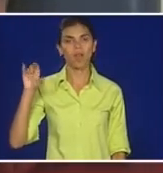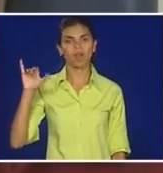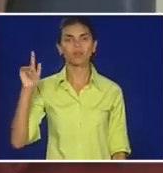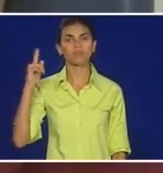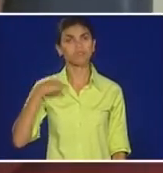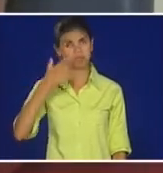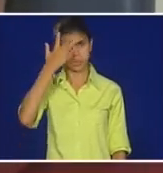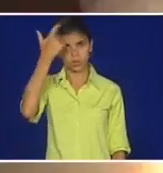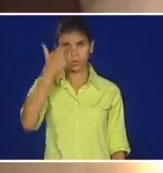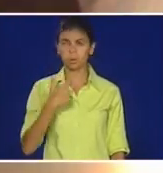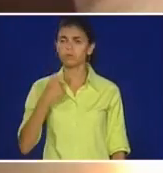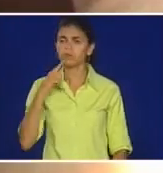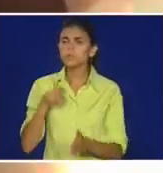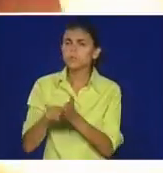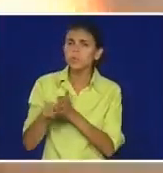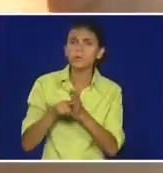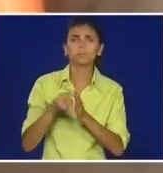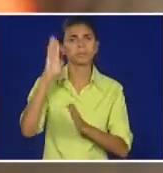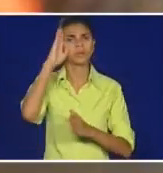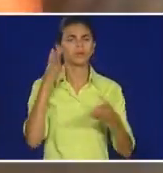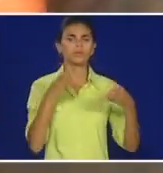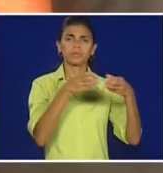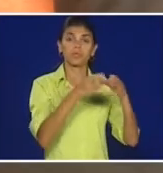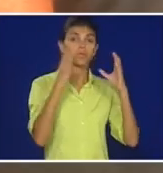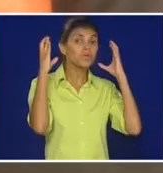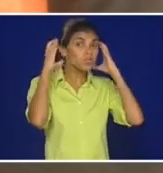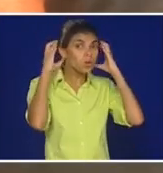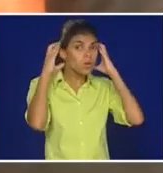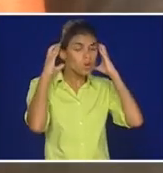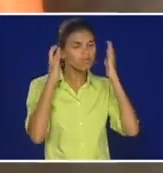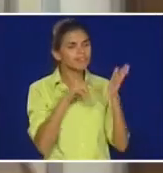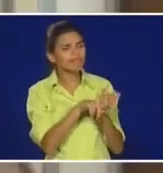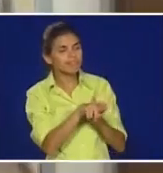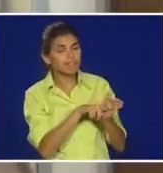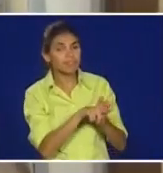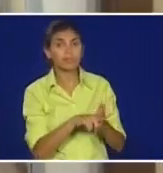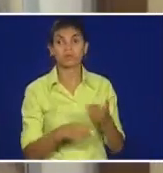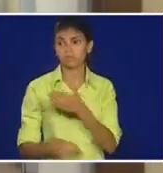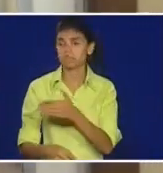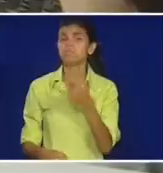o paciente inicia a avaliação audiológica com o fonoaudiólogo.